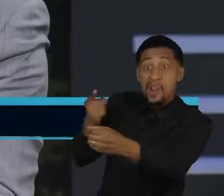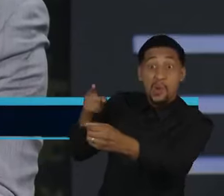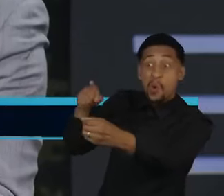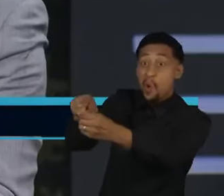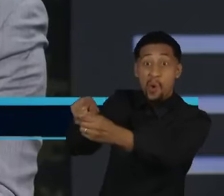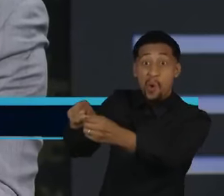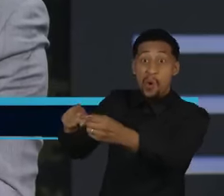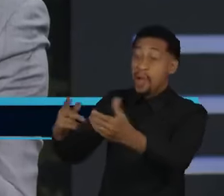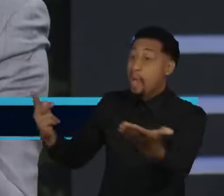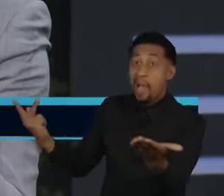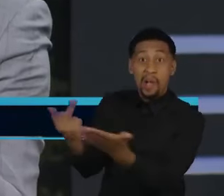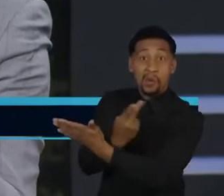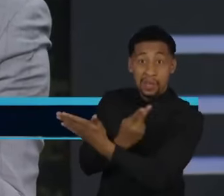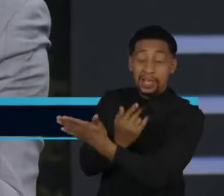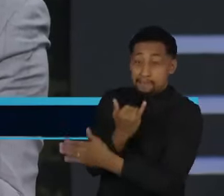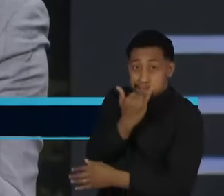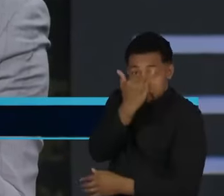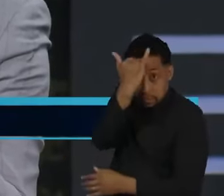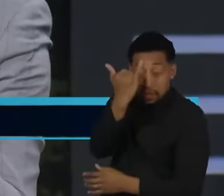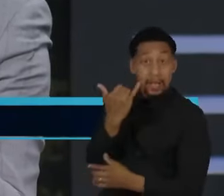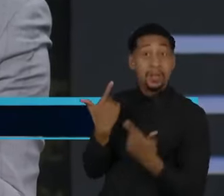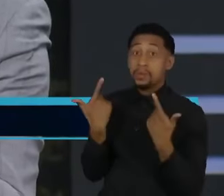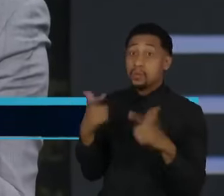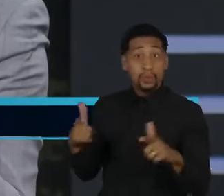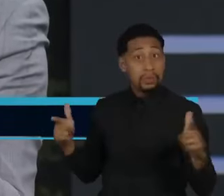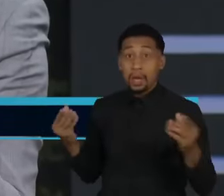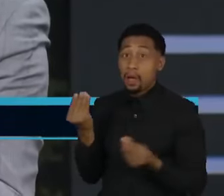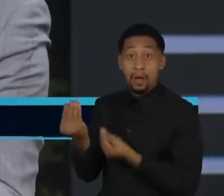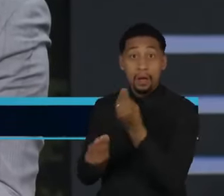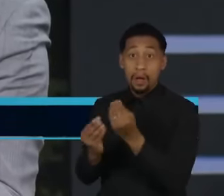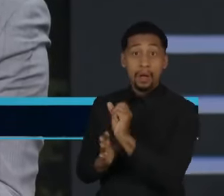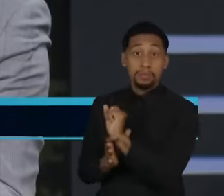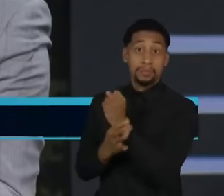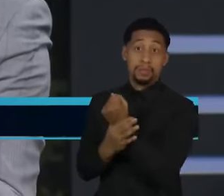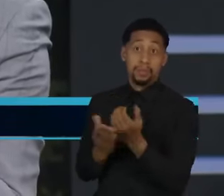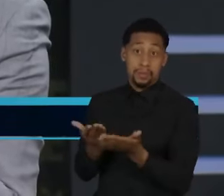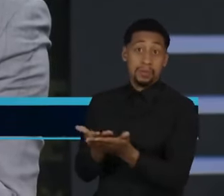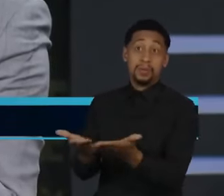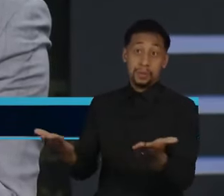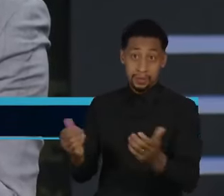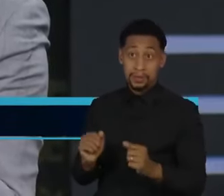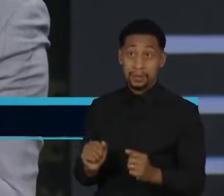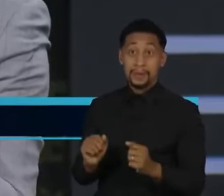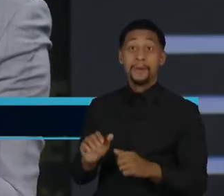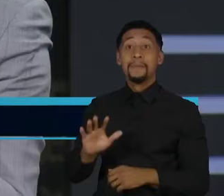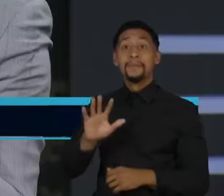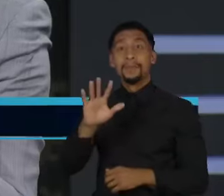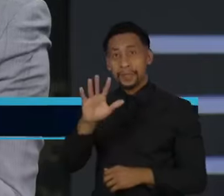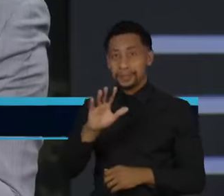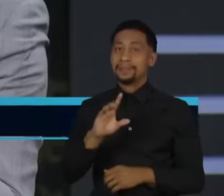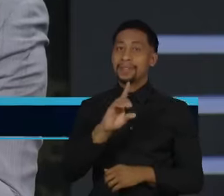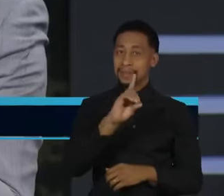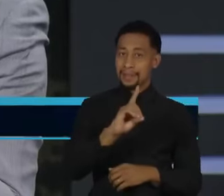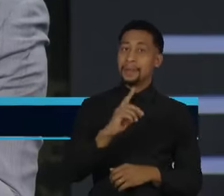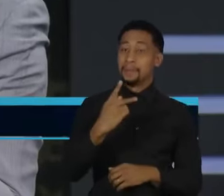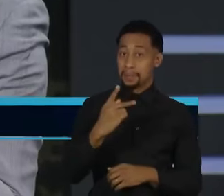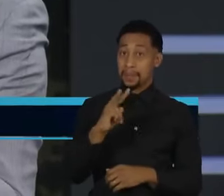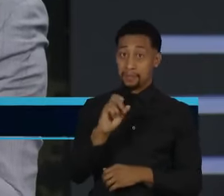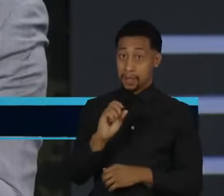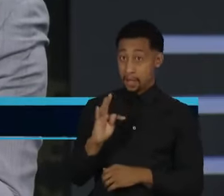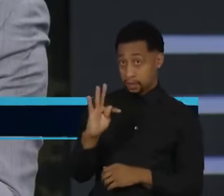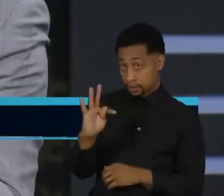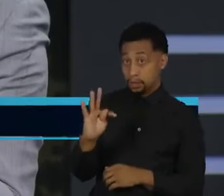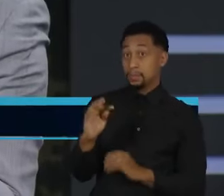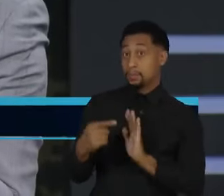mesmo a vida dela, ou particularmente a sua capacidade de vender sua força de trabalho. O DPVAT é uma coisa que minora essa